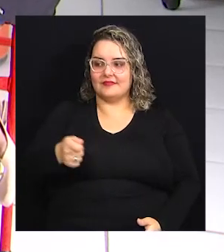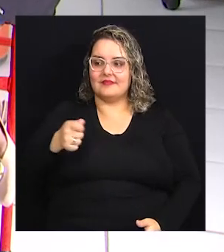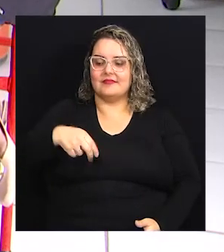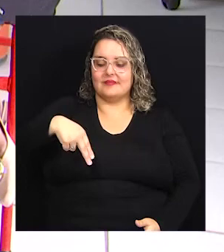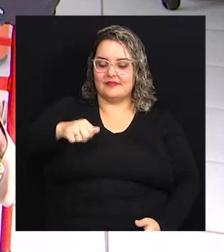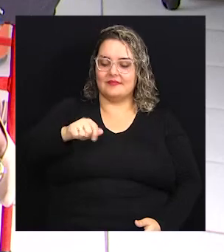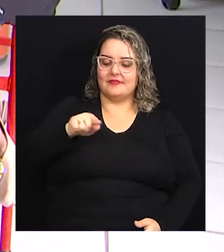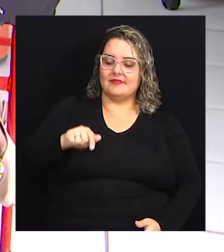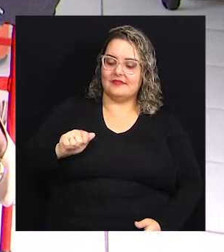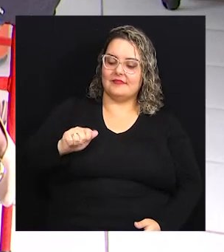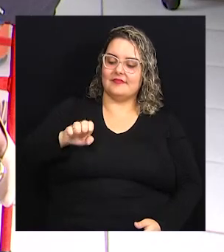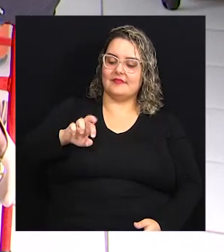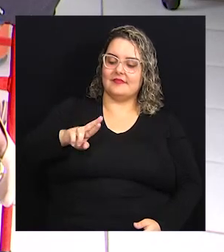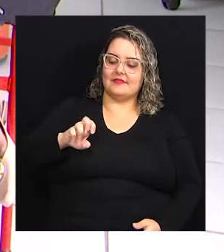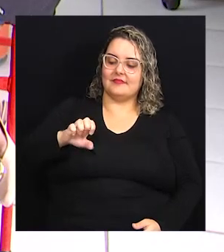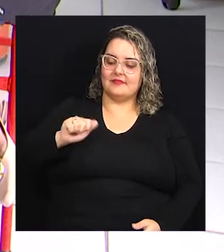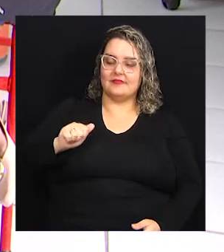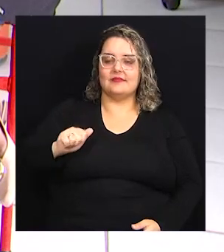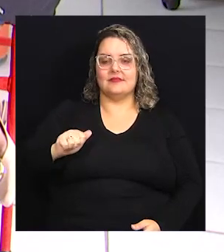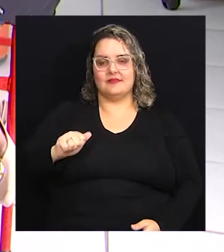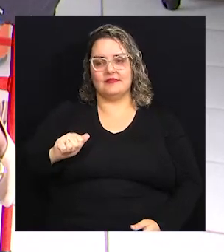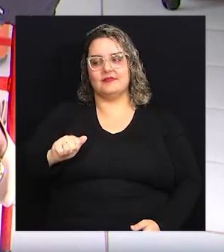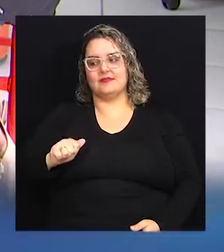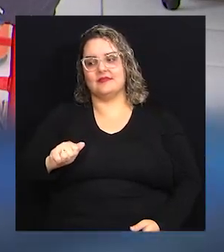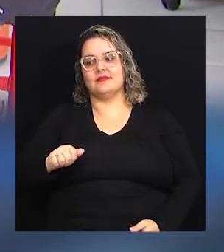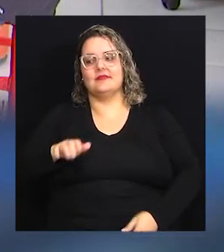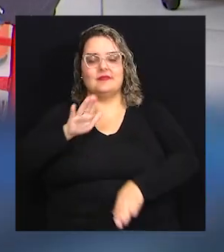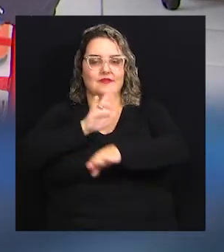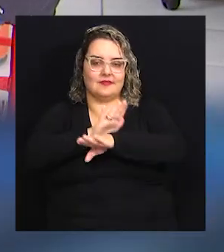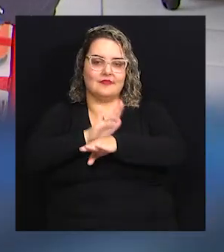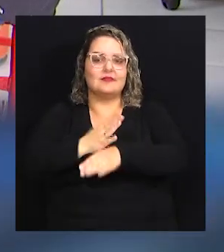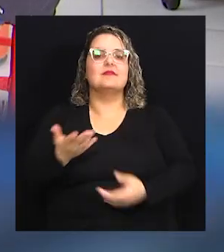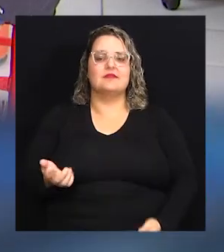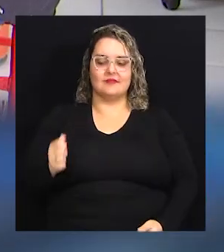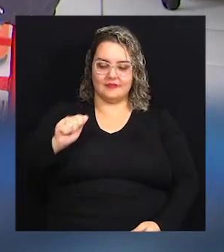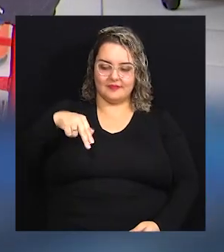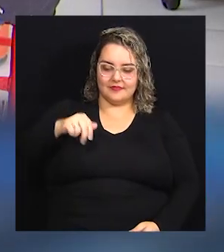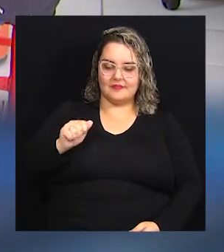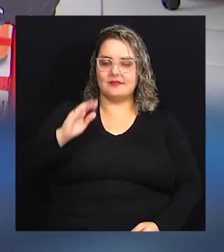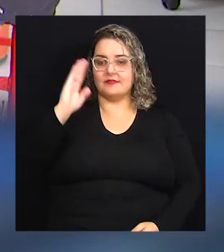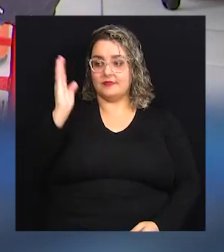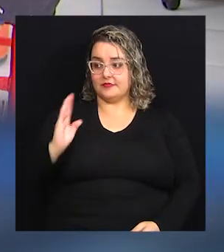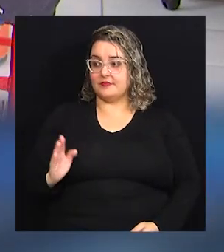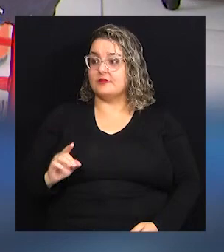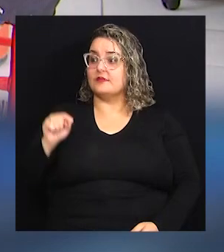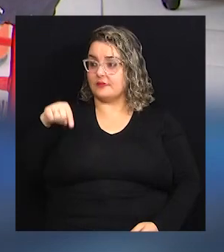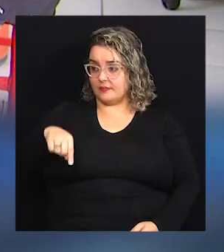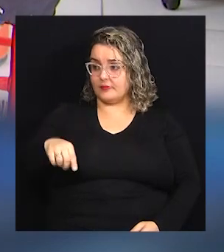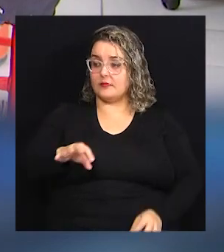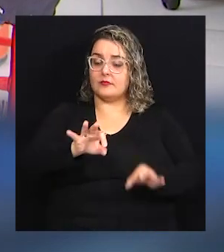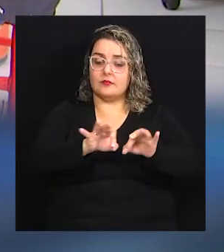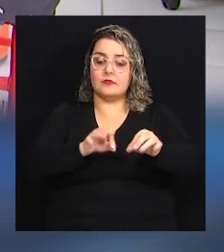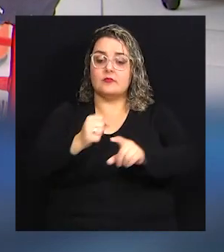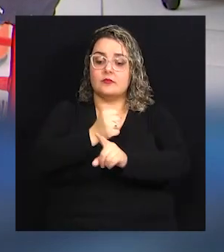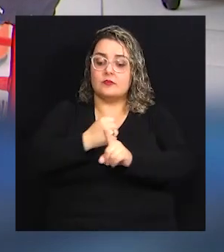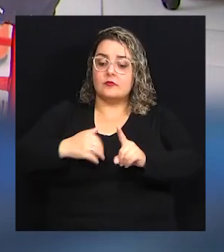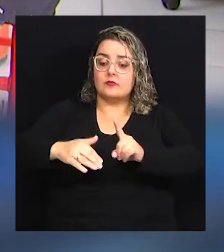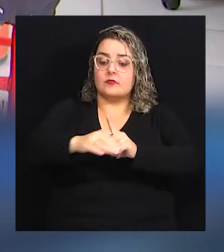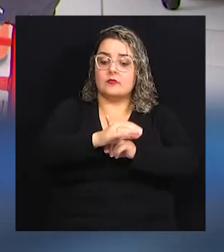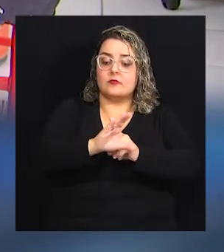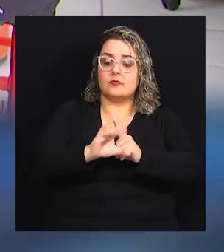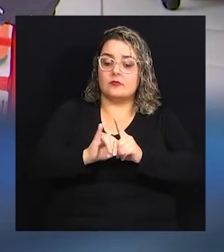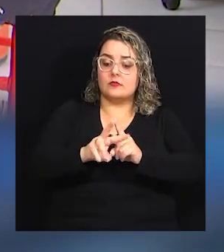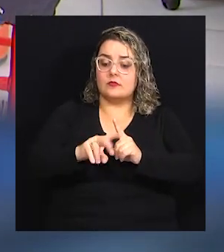Associação Nazarena Assistencial, ANA Brasil. Mas assim, aqui é uma organização da sociedade civil.